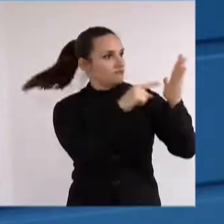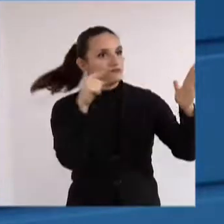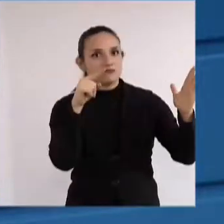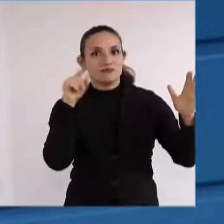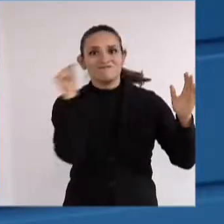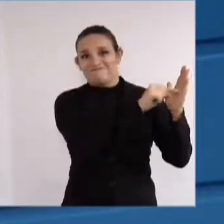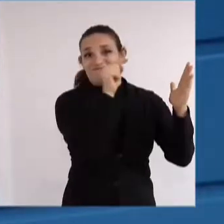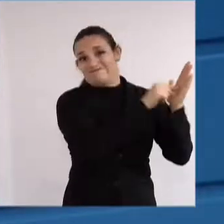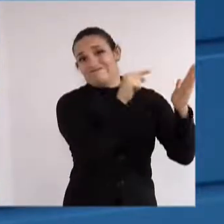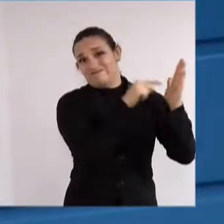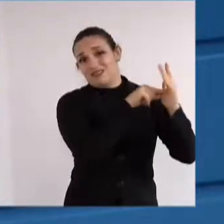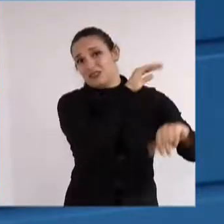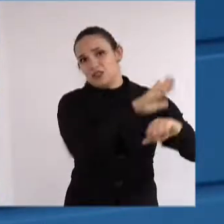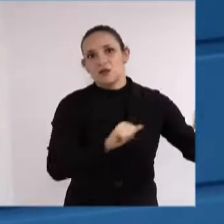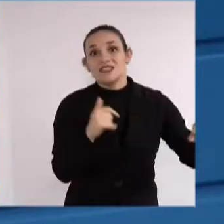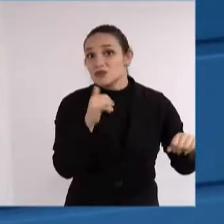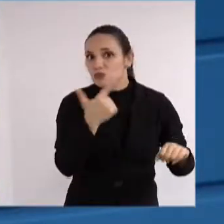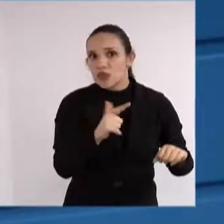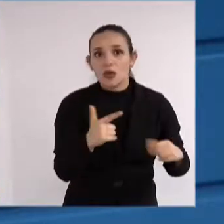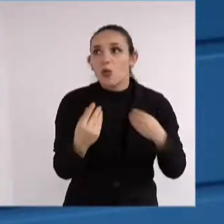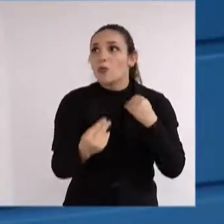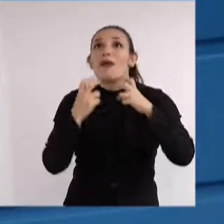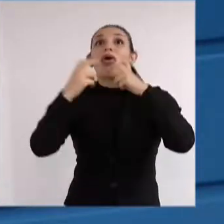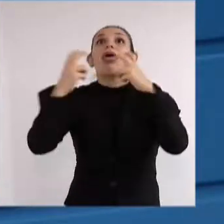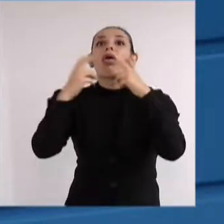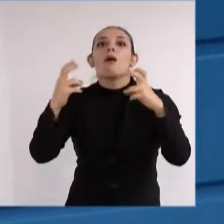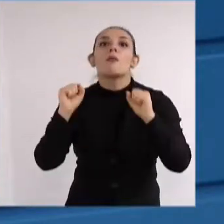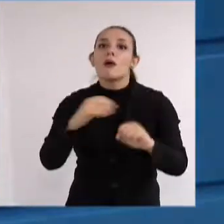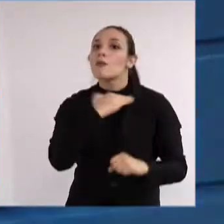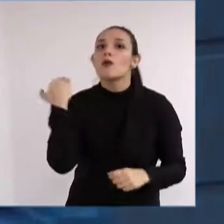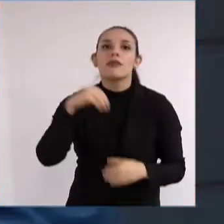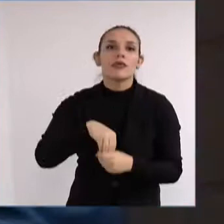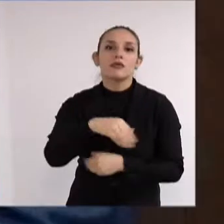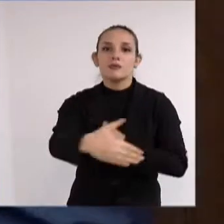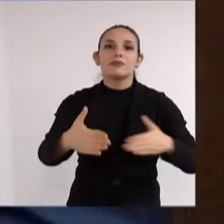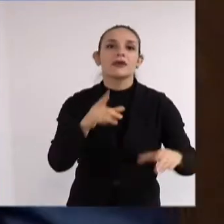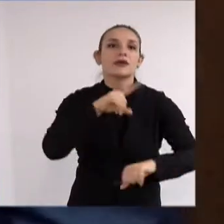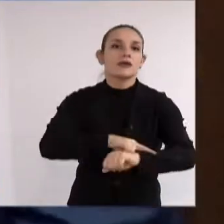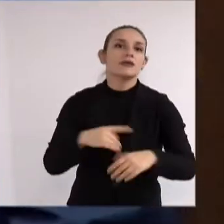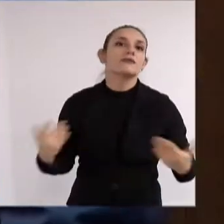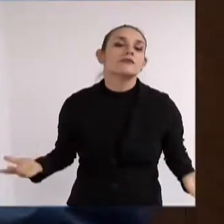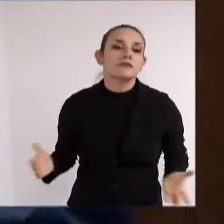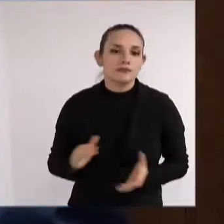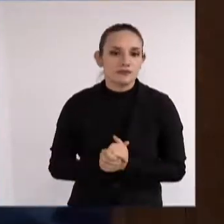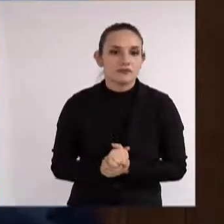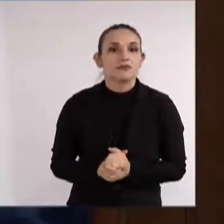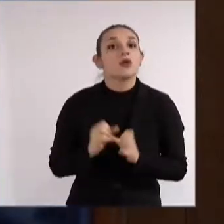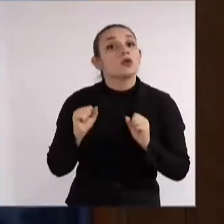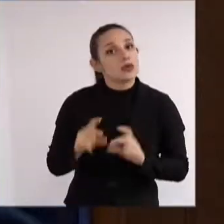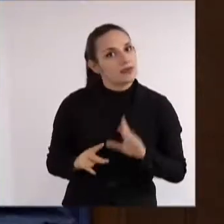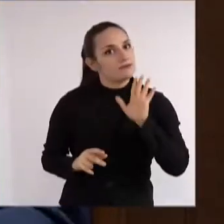até morrer lá dentro. Então, deputado Picarelli, a ABNT